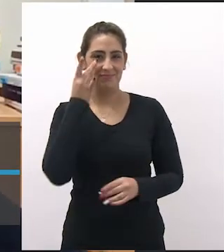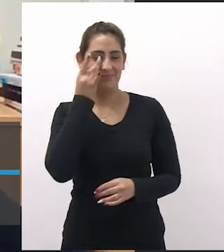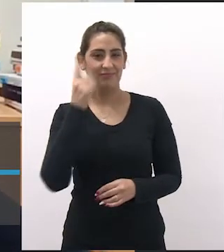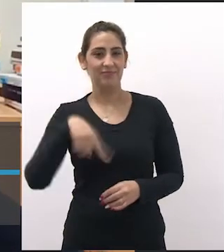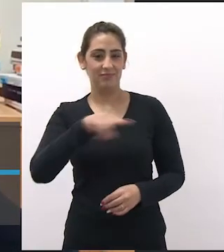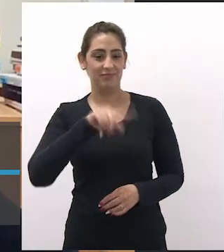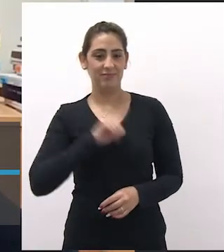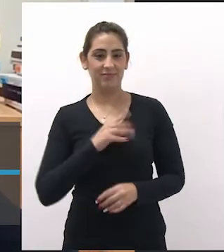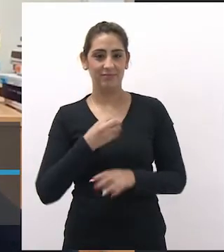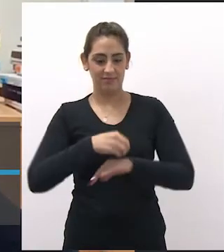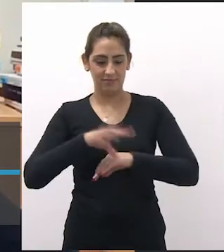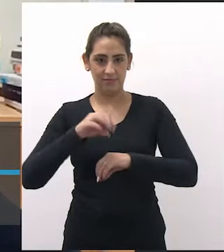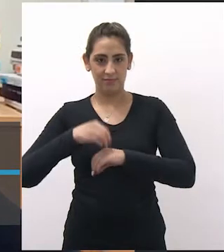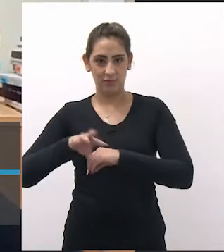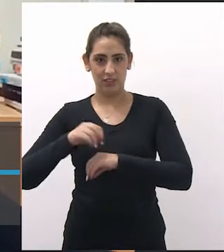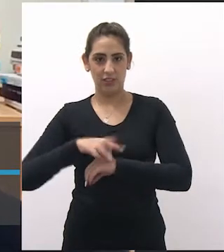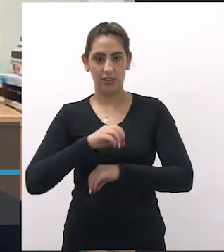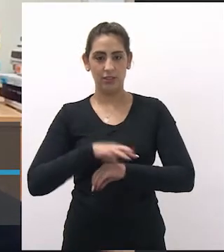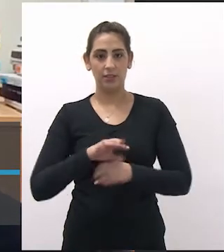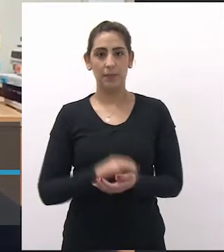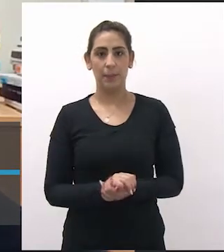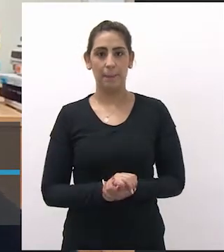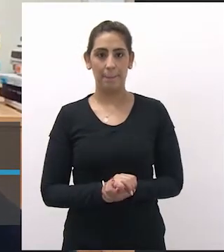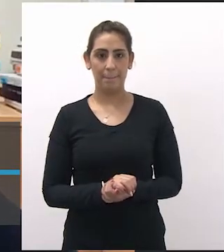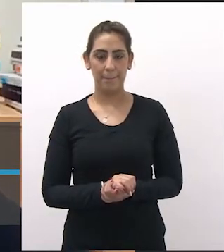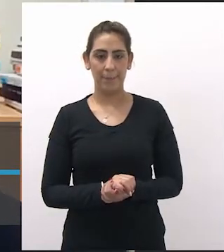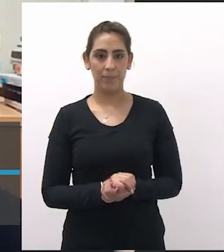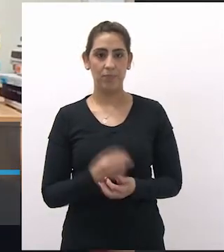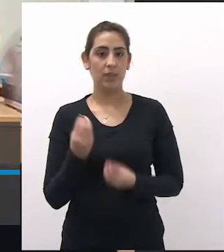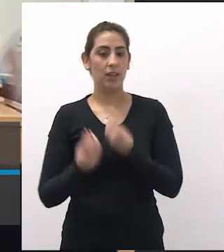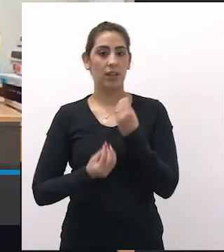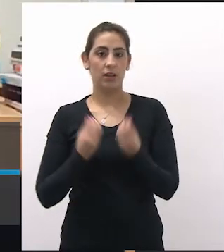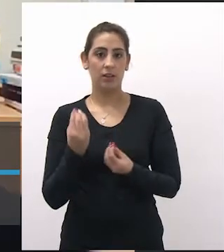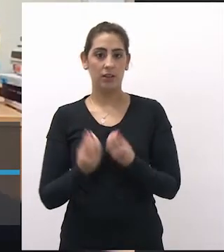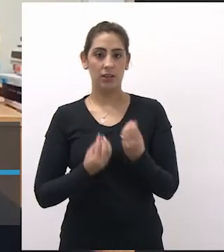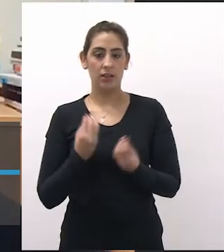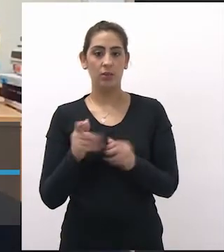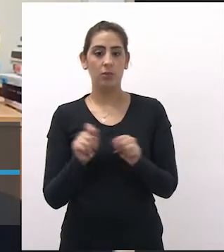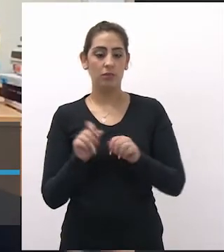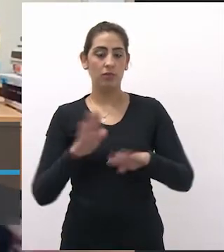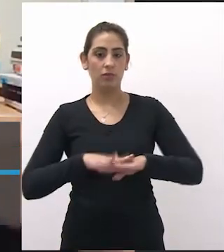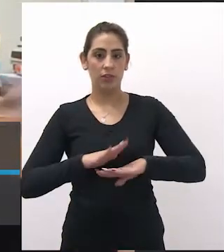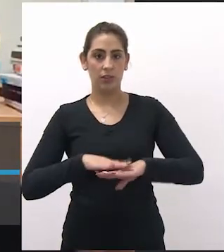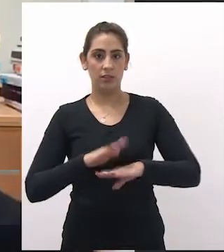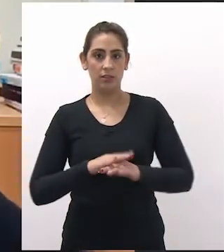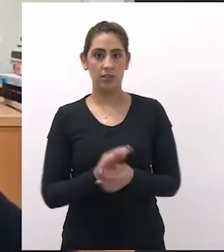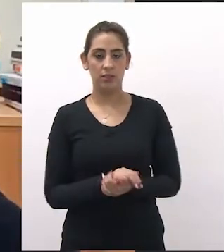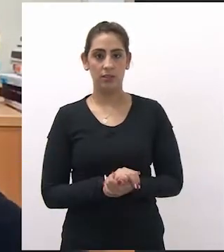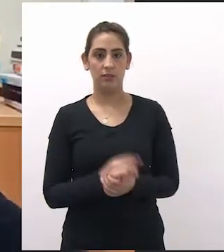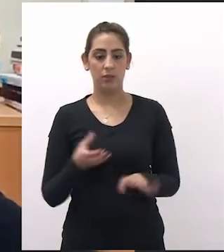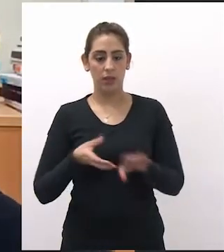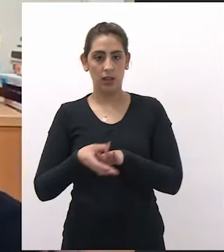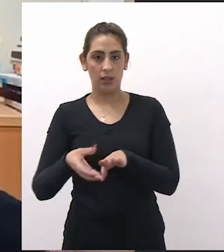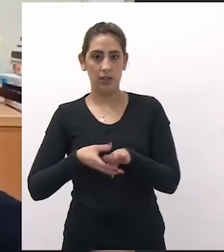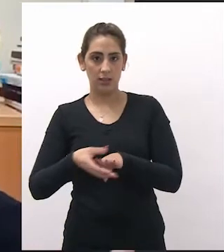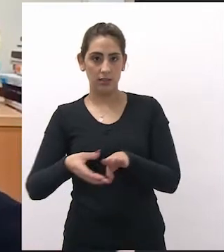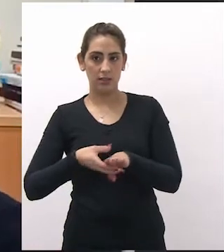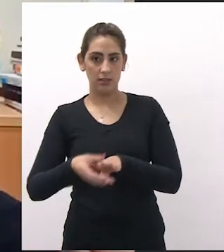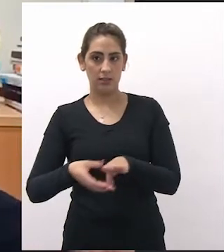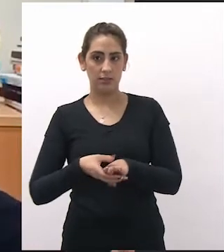várias dicas, né, de como fazer, de